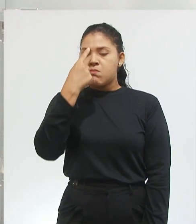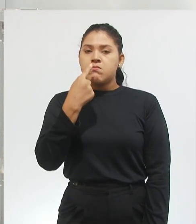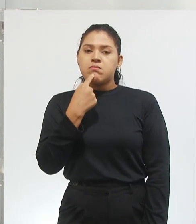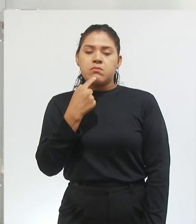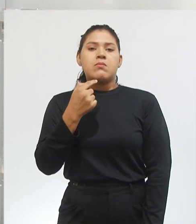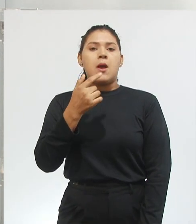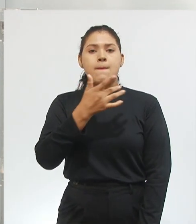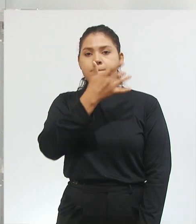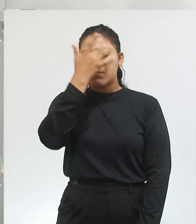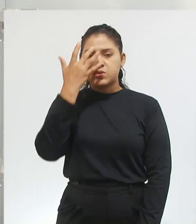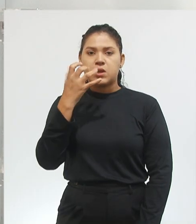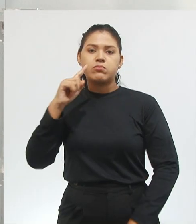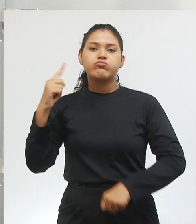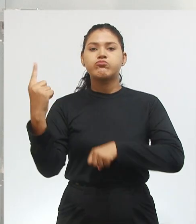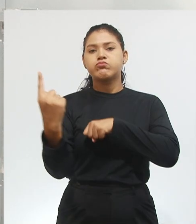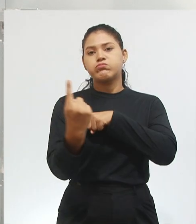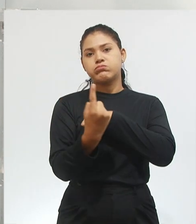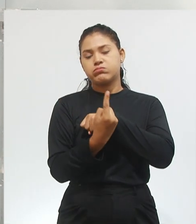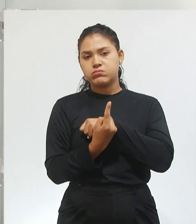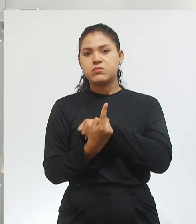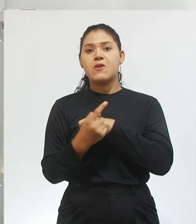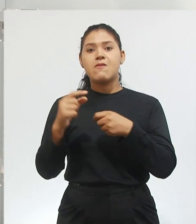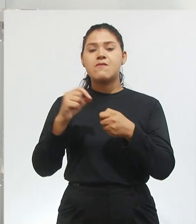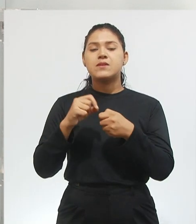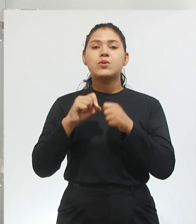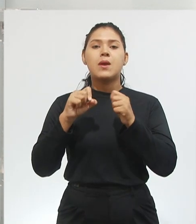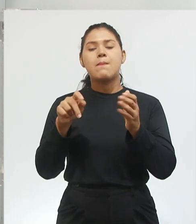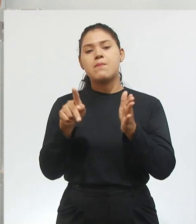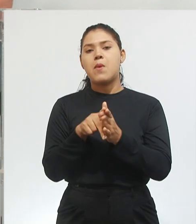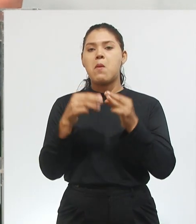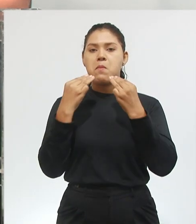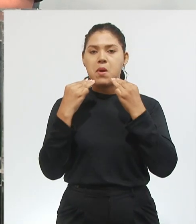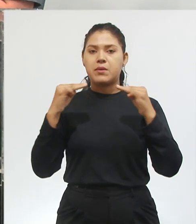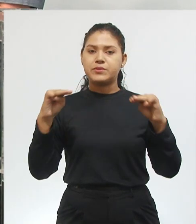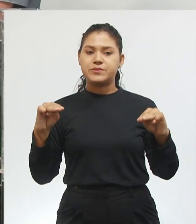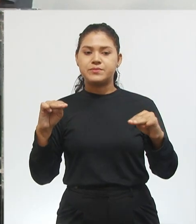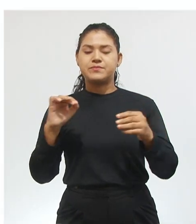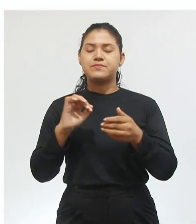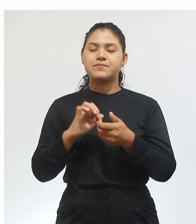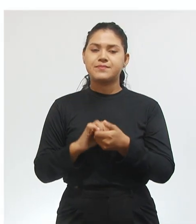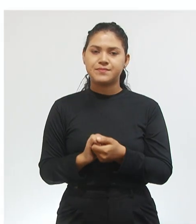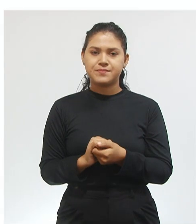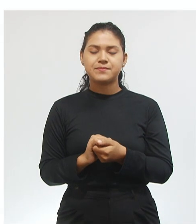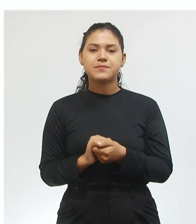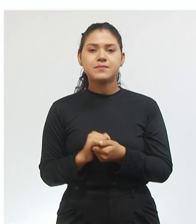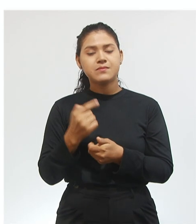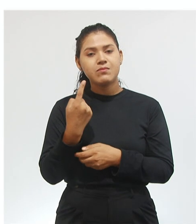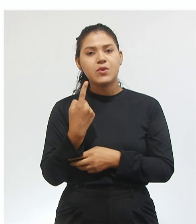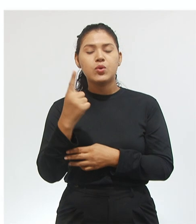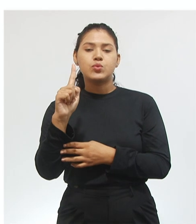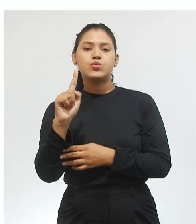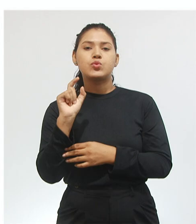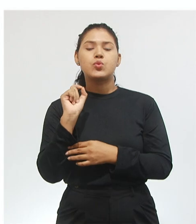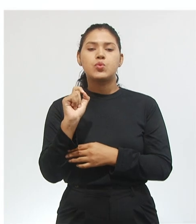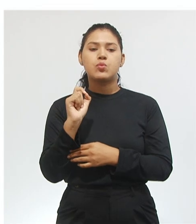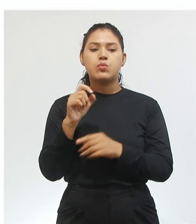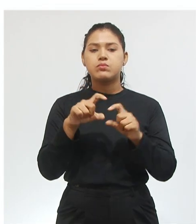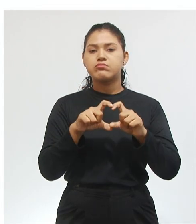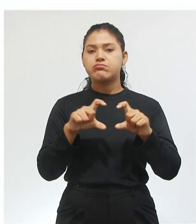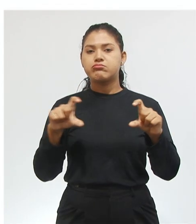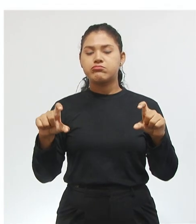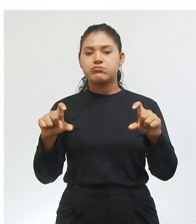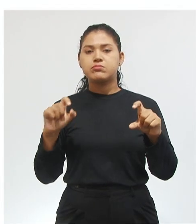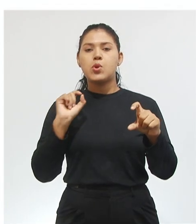primordial pras inovações de ação de marketing de uma organização Ok por fim nós temos aqui quanto